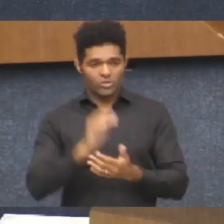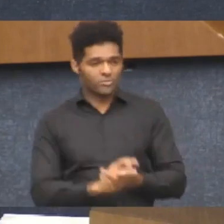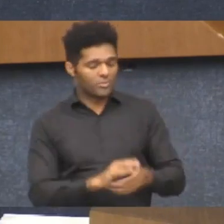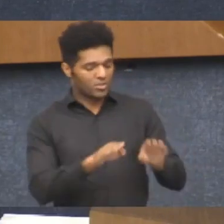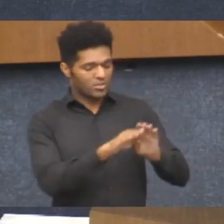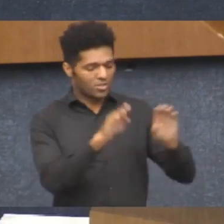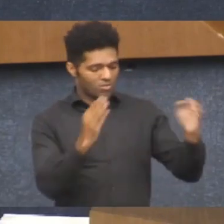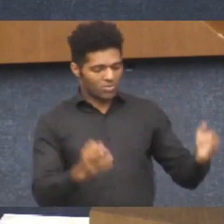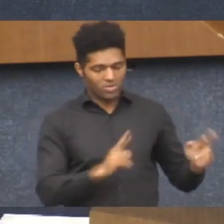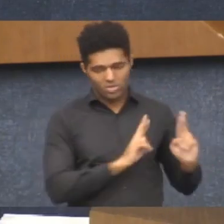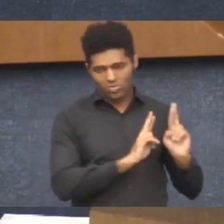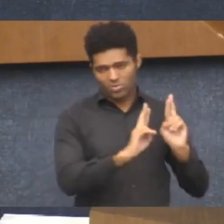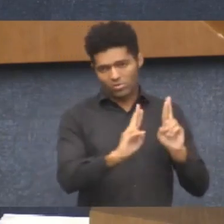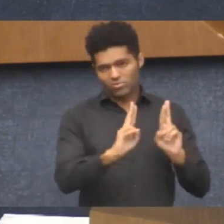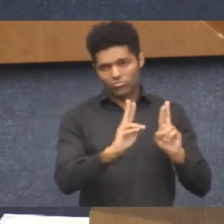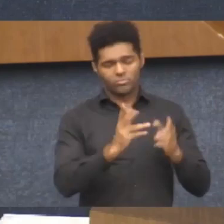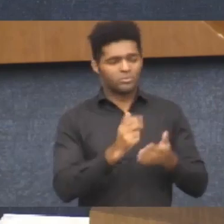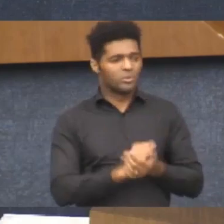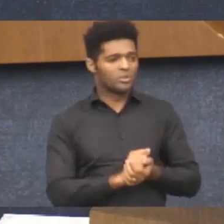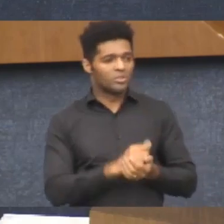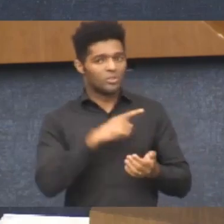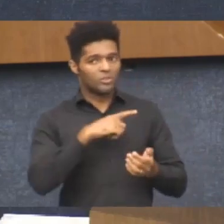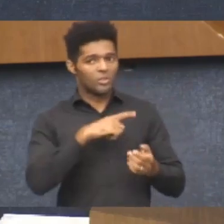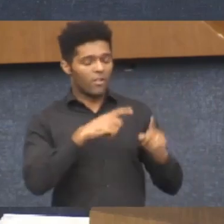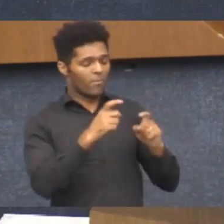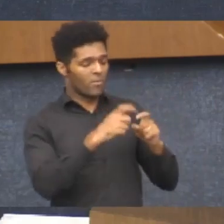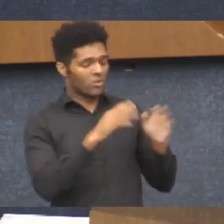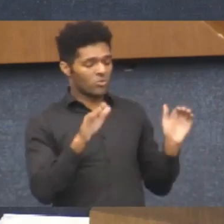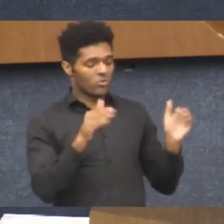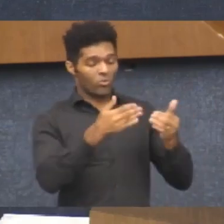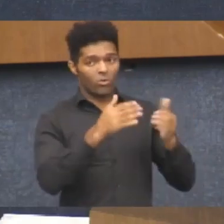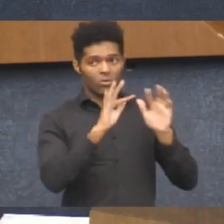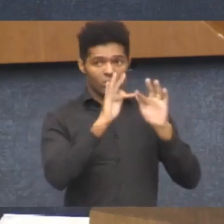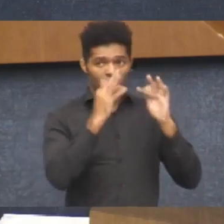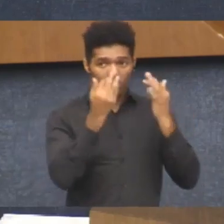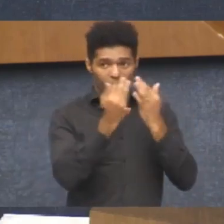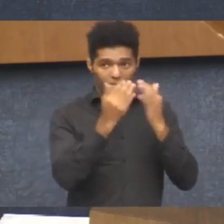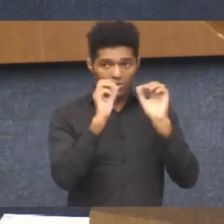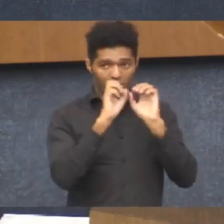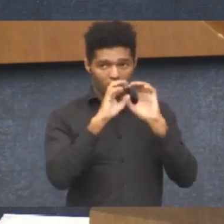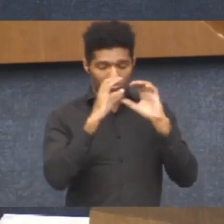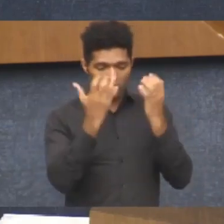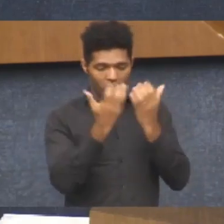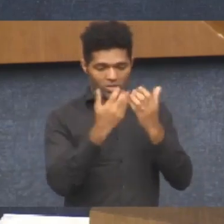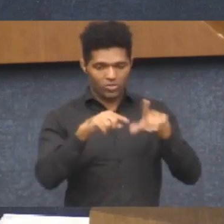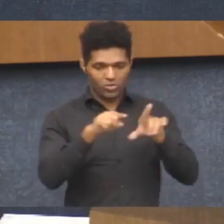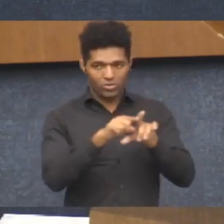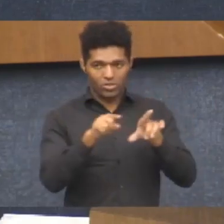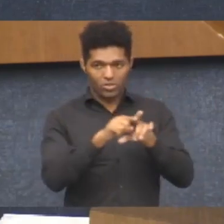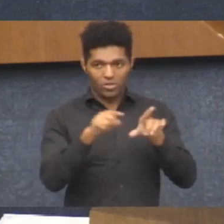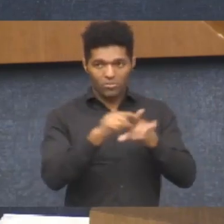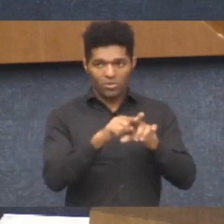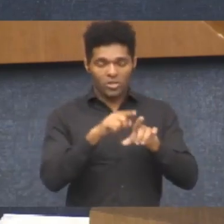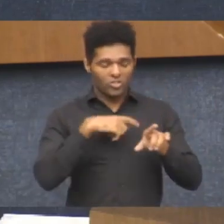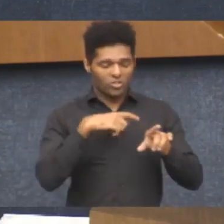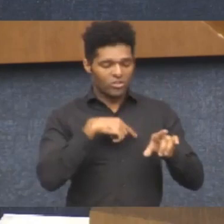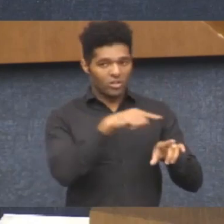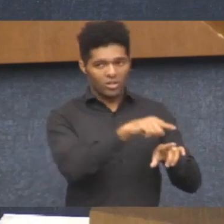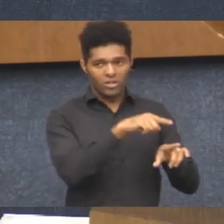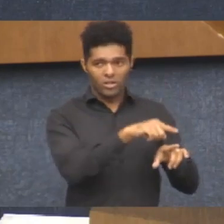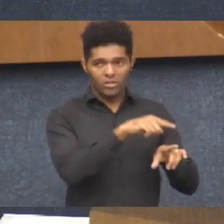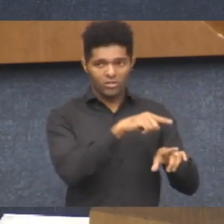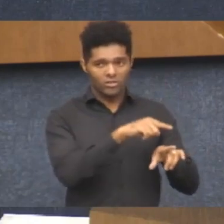muito representativa, né? A gente ter médicos de família aqui nessa mesa, ocupando os mais diversos